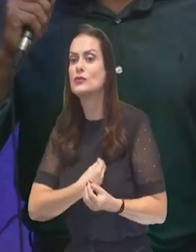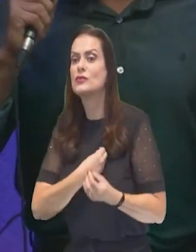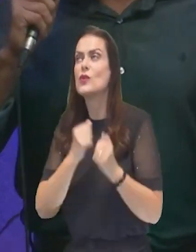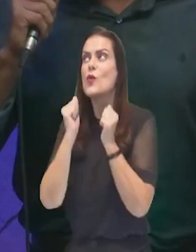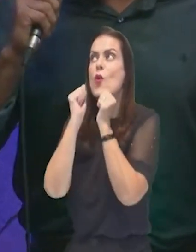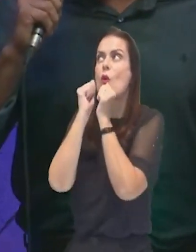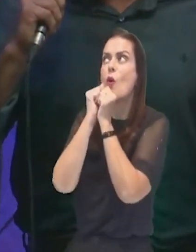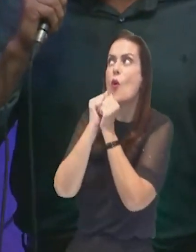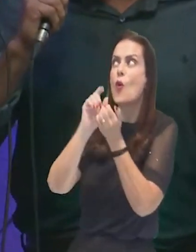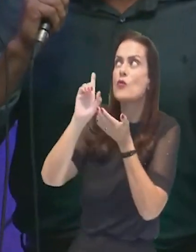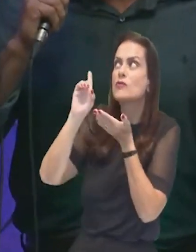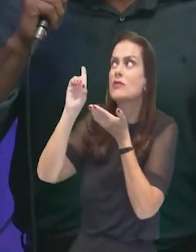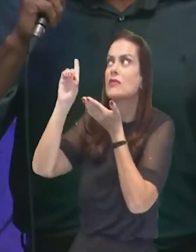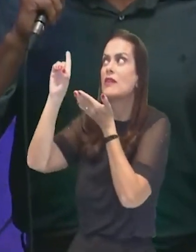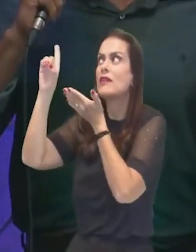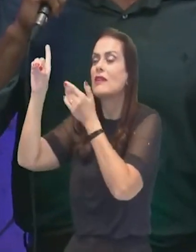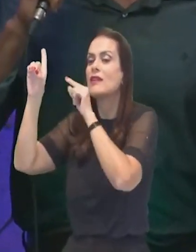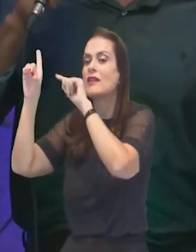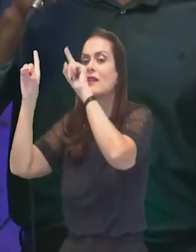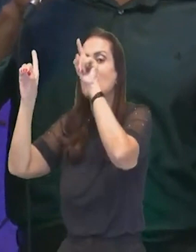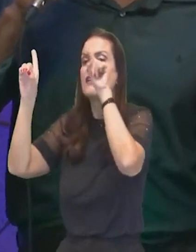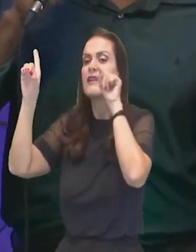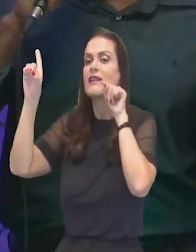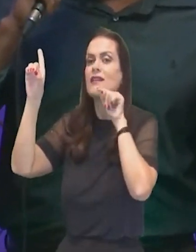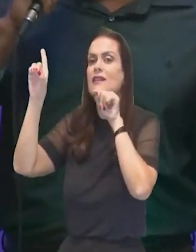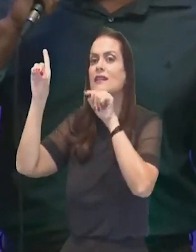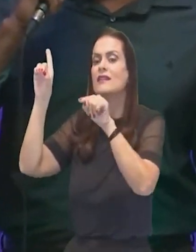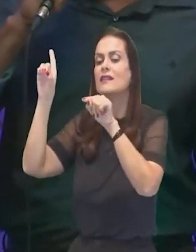estás com teu